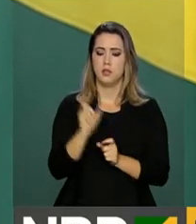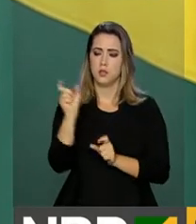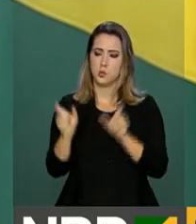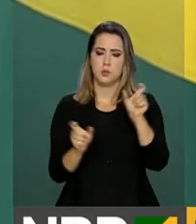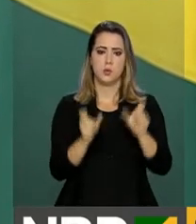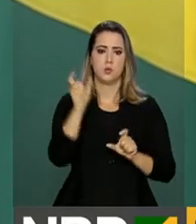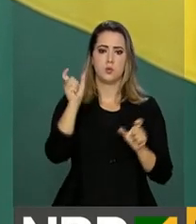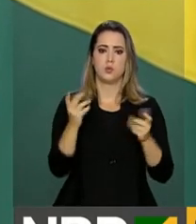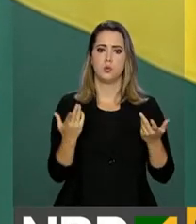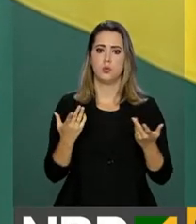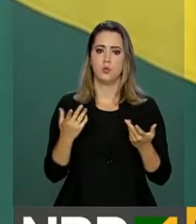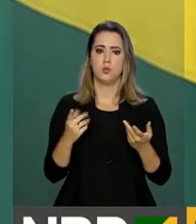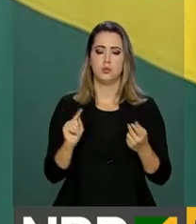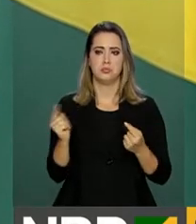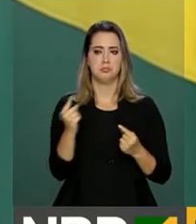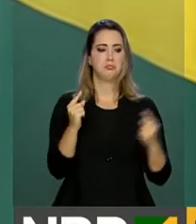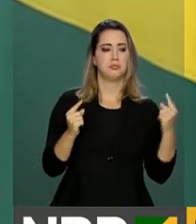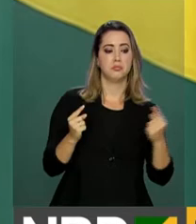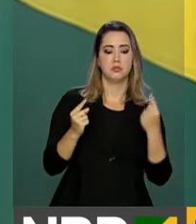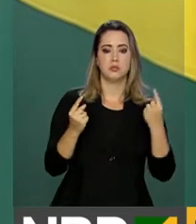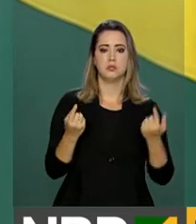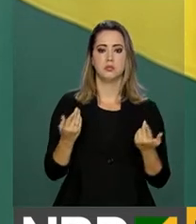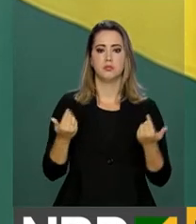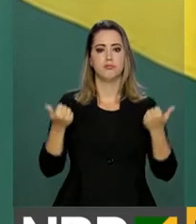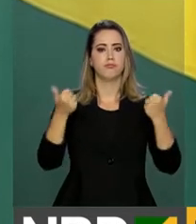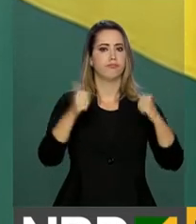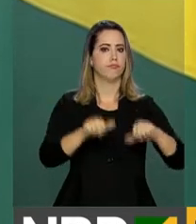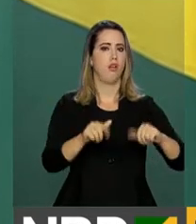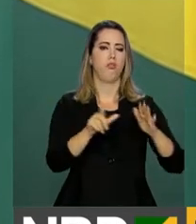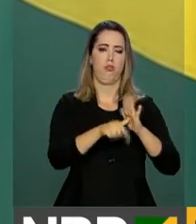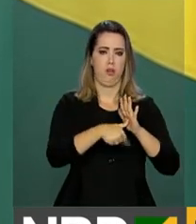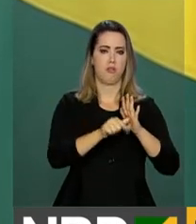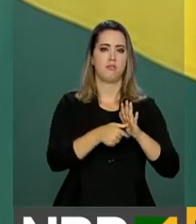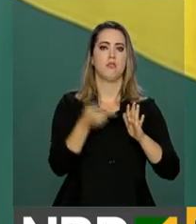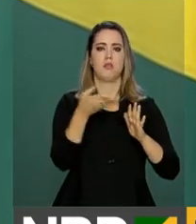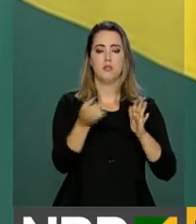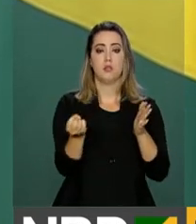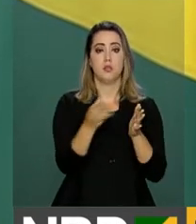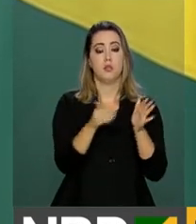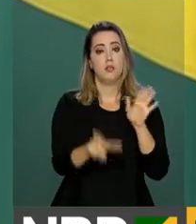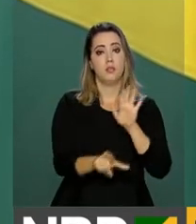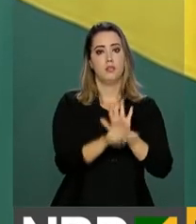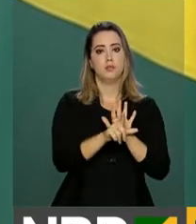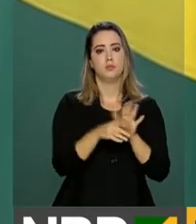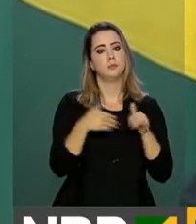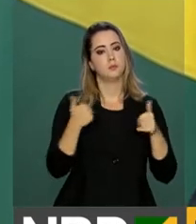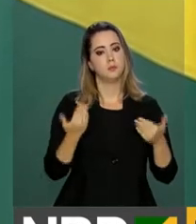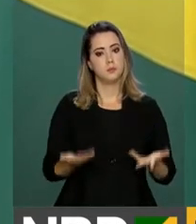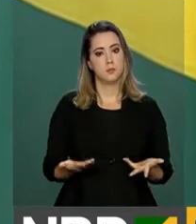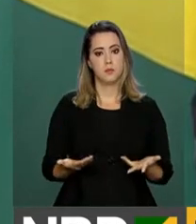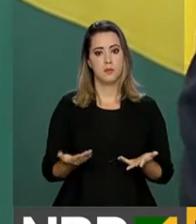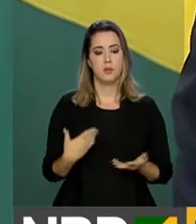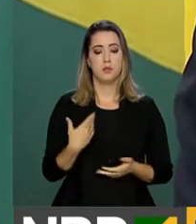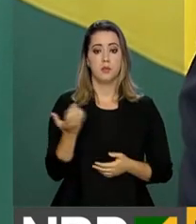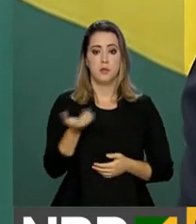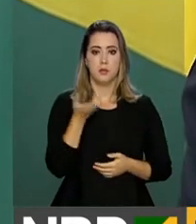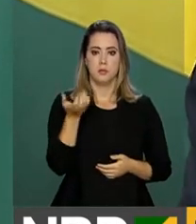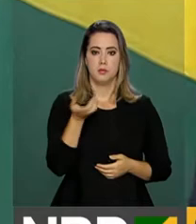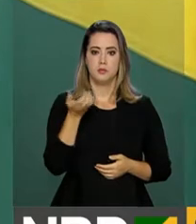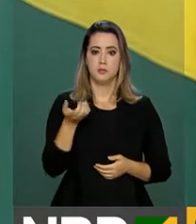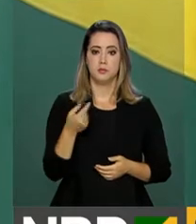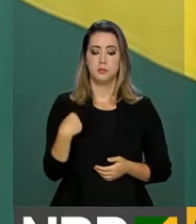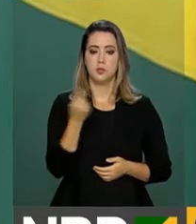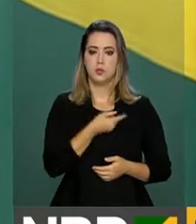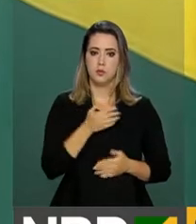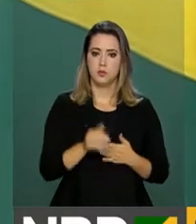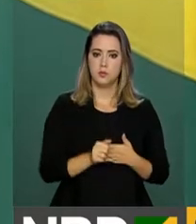a acabaram atrasando essa reforma como eu quero portanto eu insisto muito nós